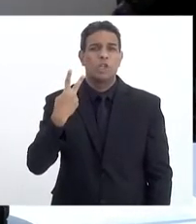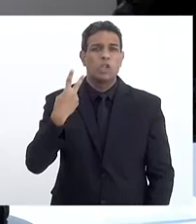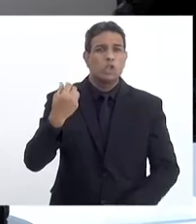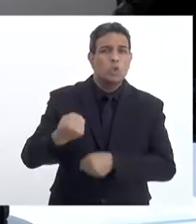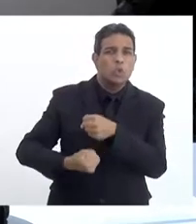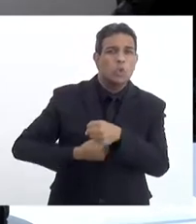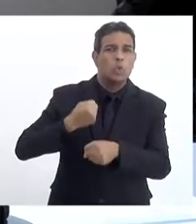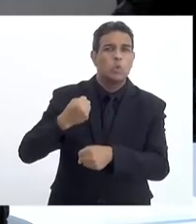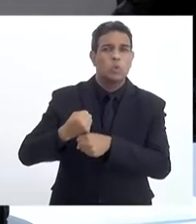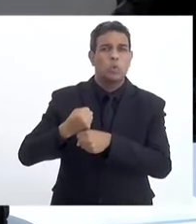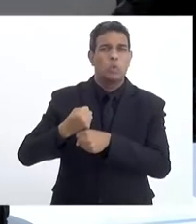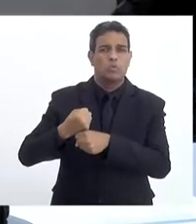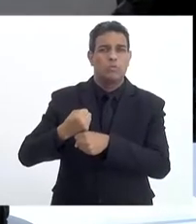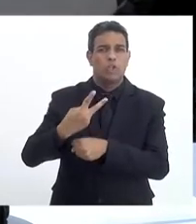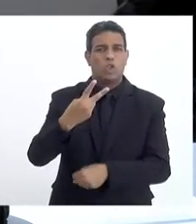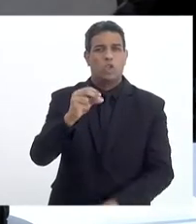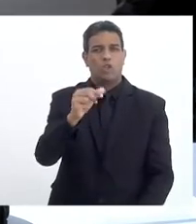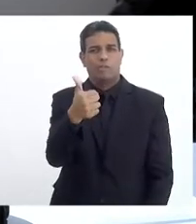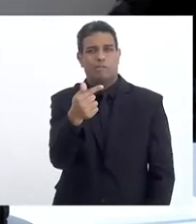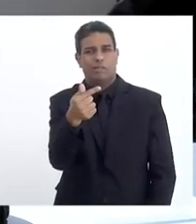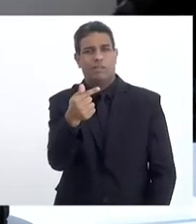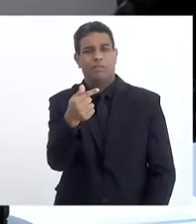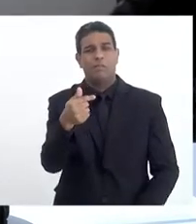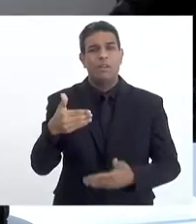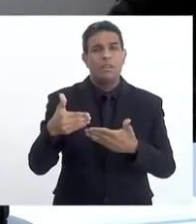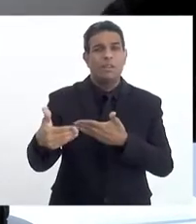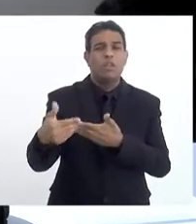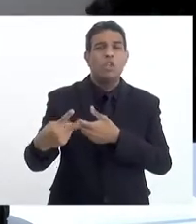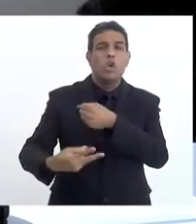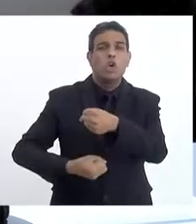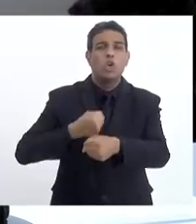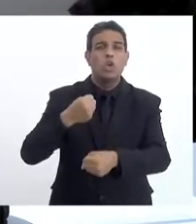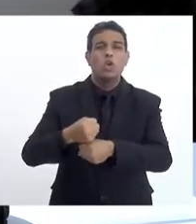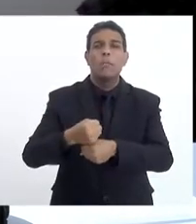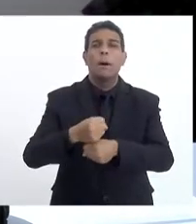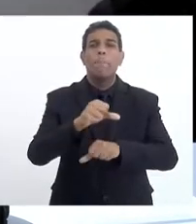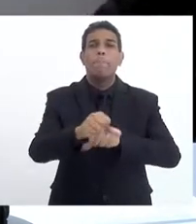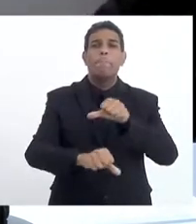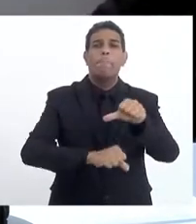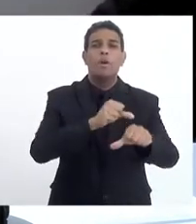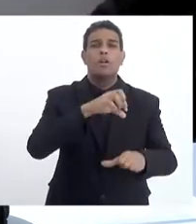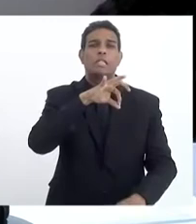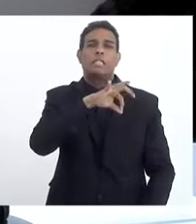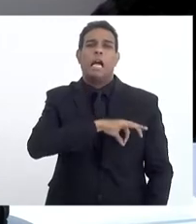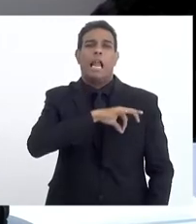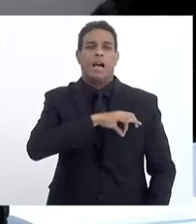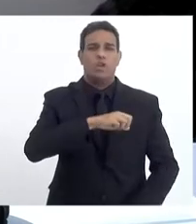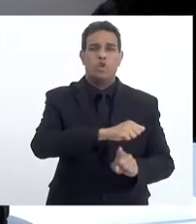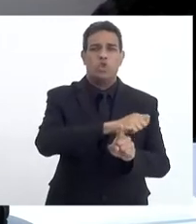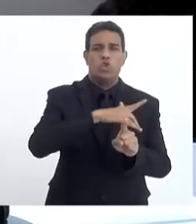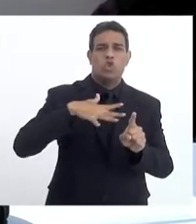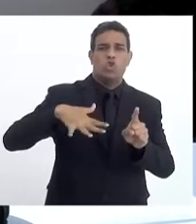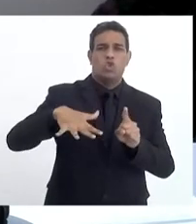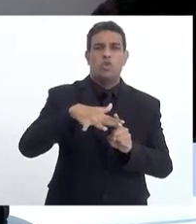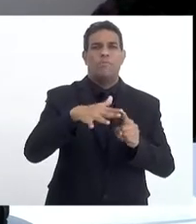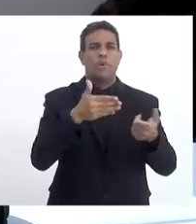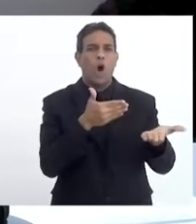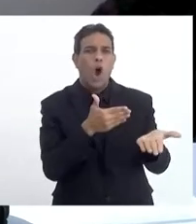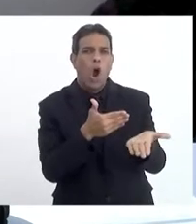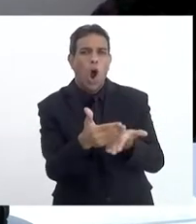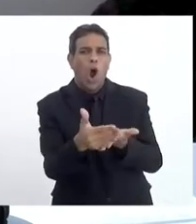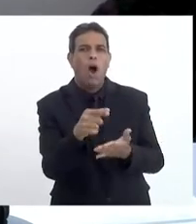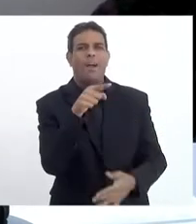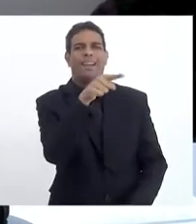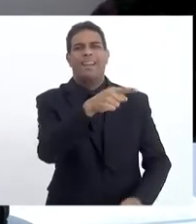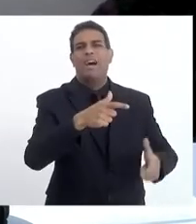ainda era na época uma tentativa dessa moeda social, foi até iniciou-se também lá em